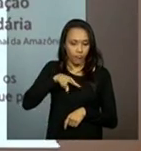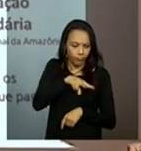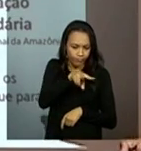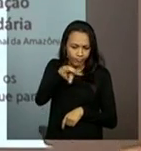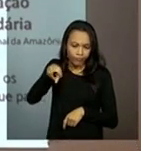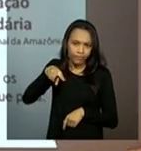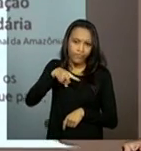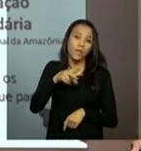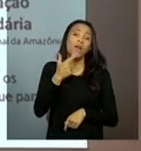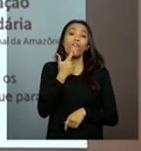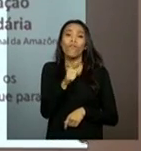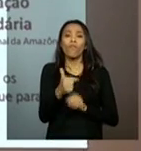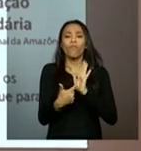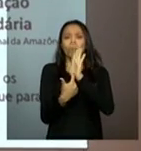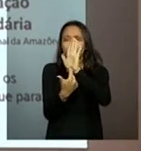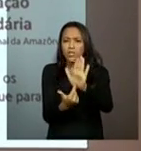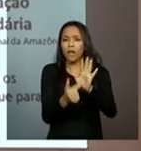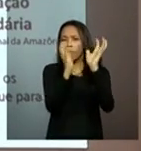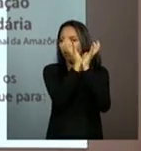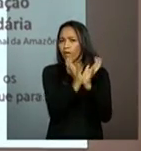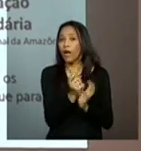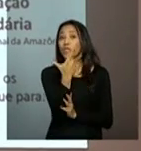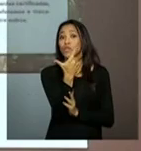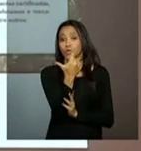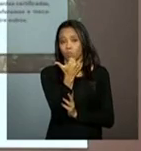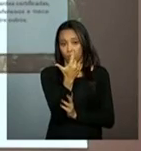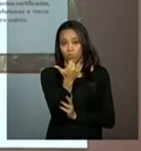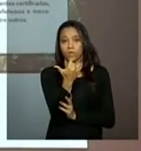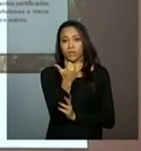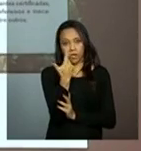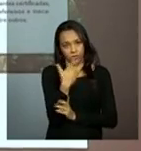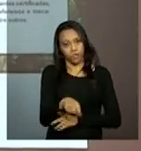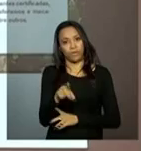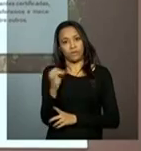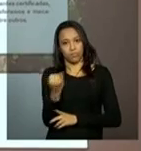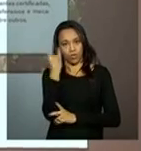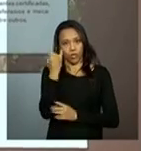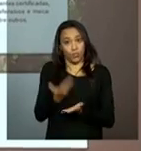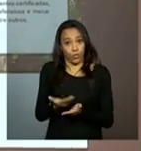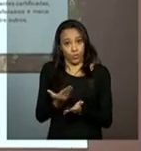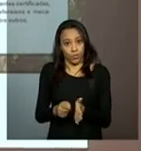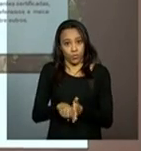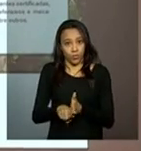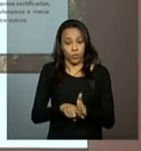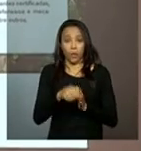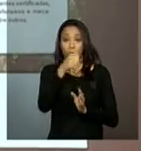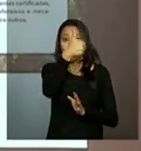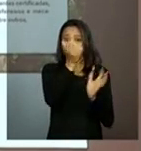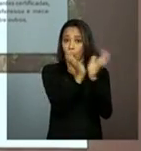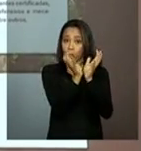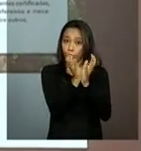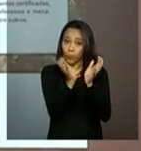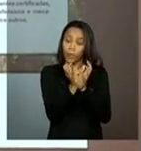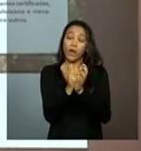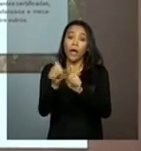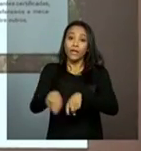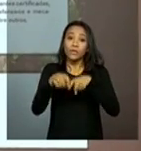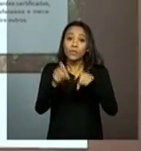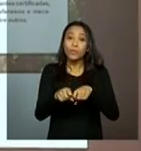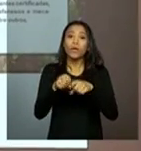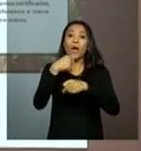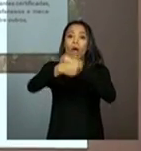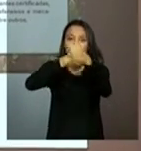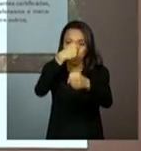as 12 categorias distintas que foram consideradas nesse estudo. Categoria 1, agricultura anual. A gente